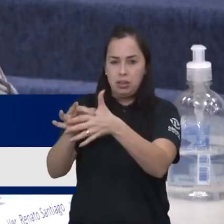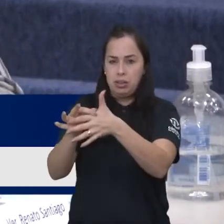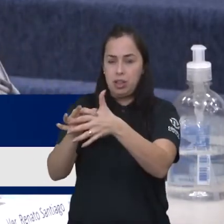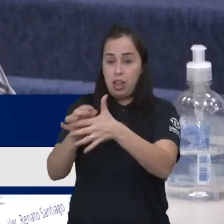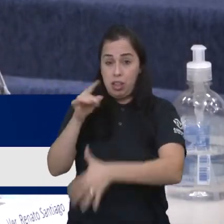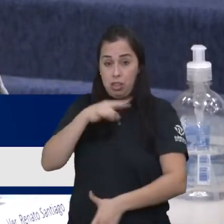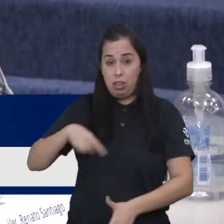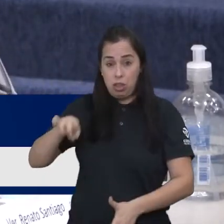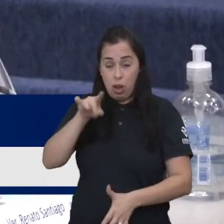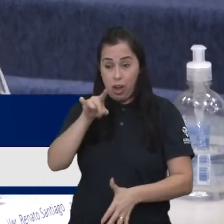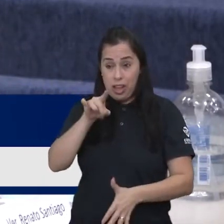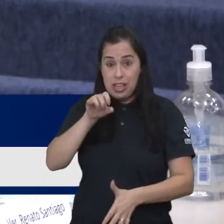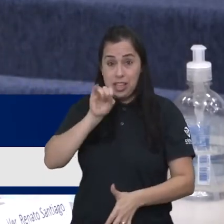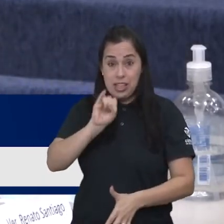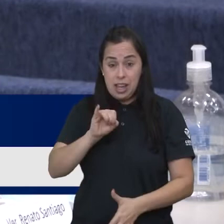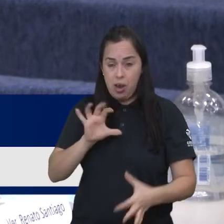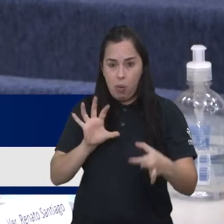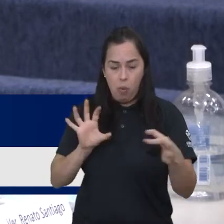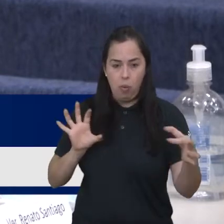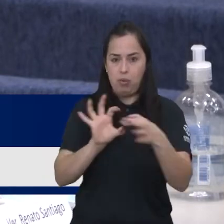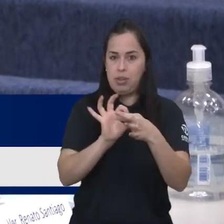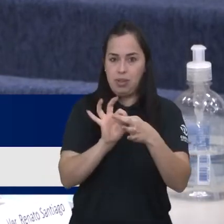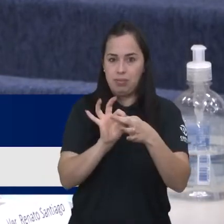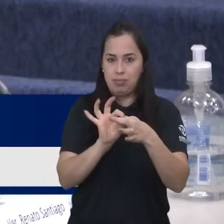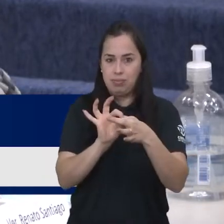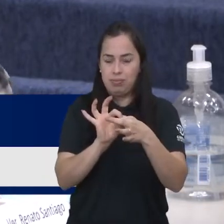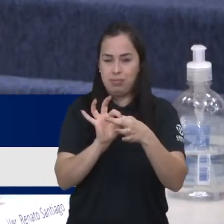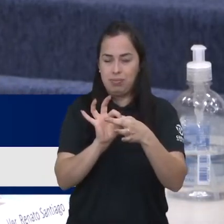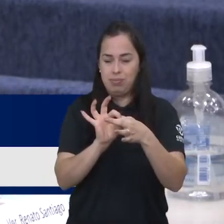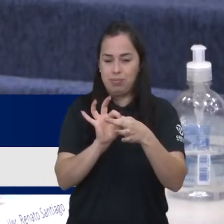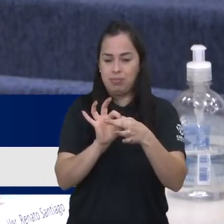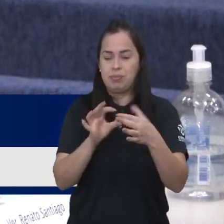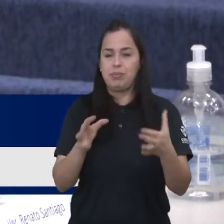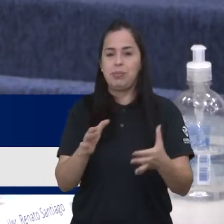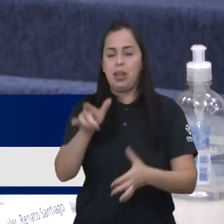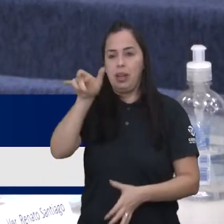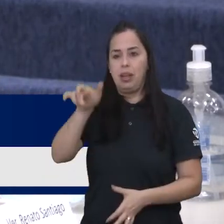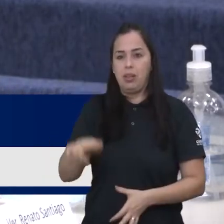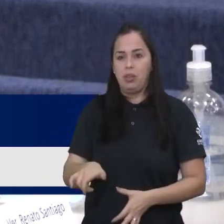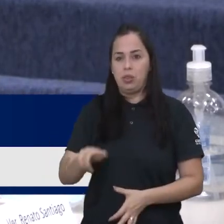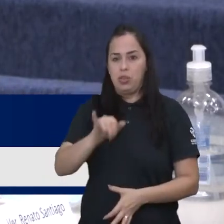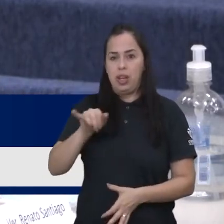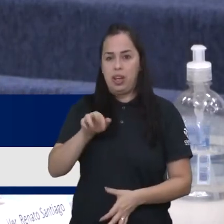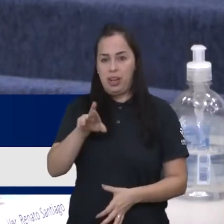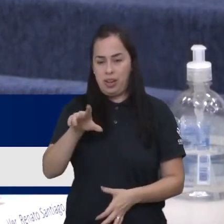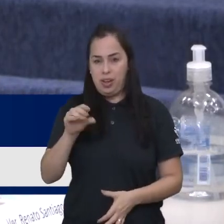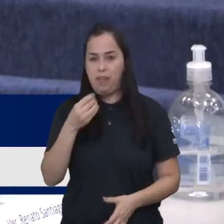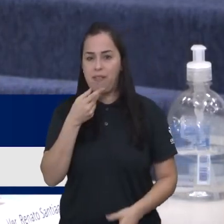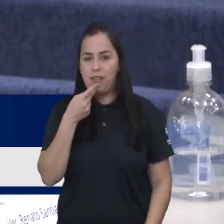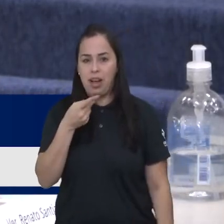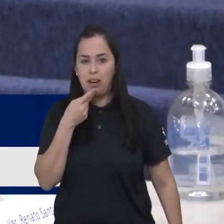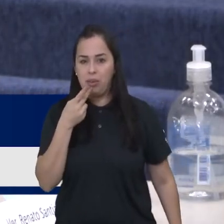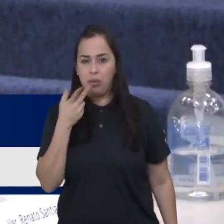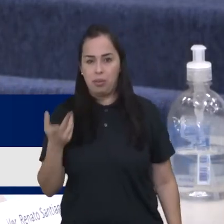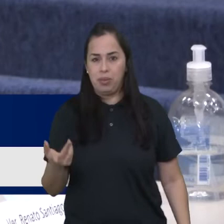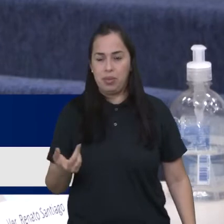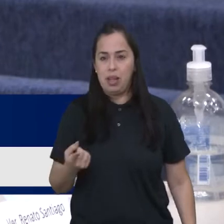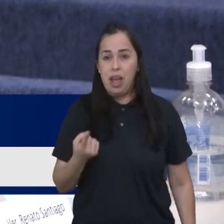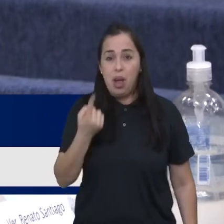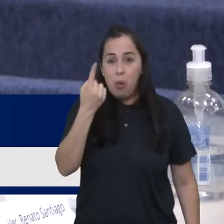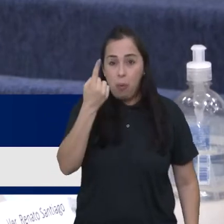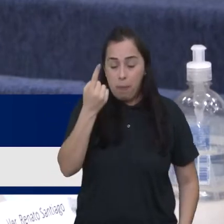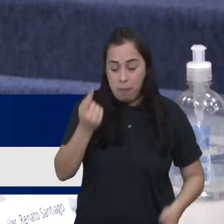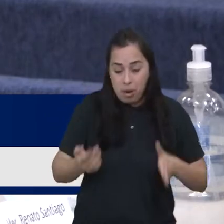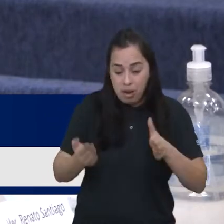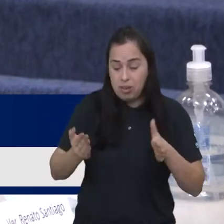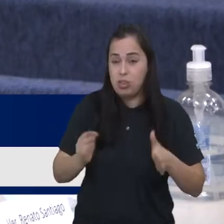líderes, enquanto a gente não se unir, vai passar, é o que o doutor Jairo falou, isso não se faz em